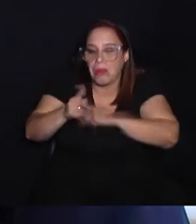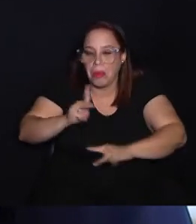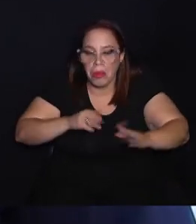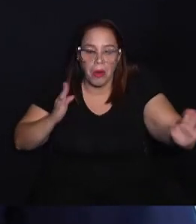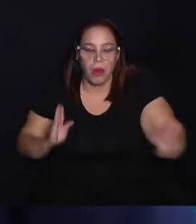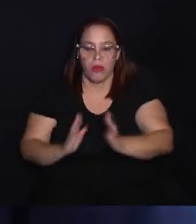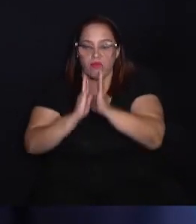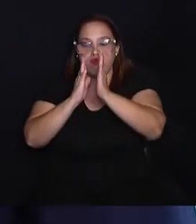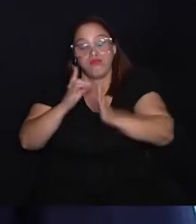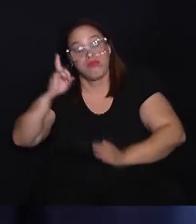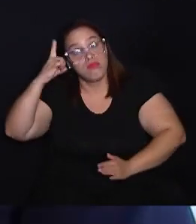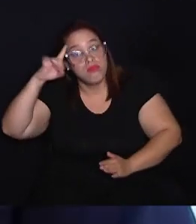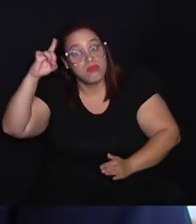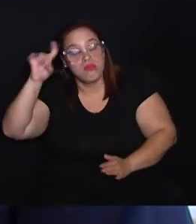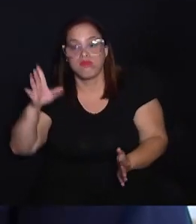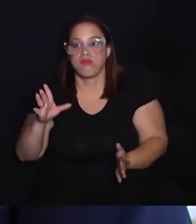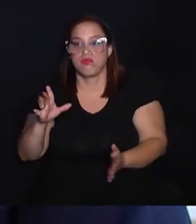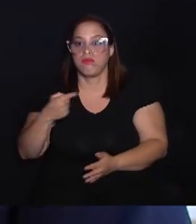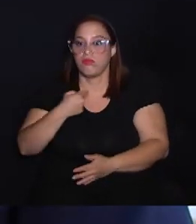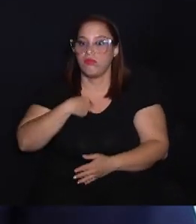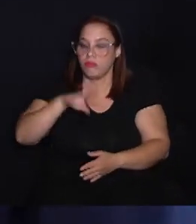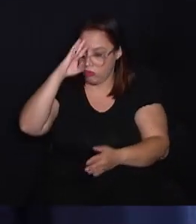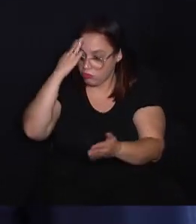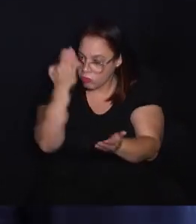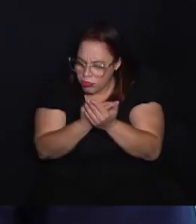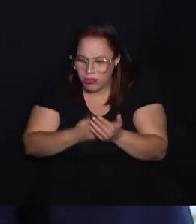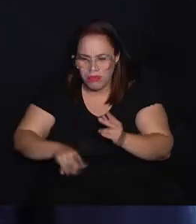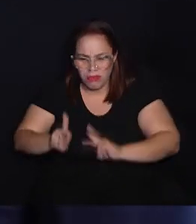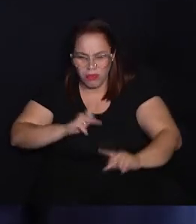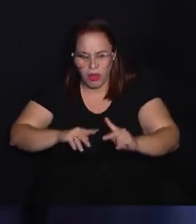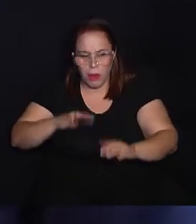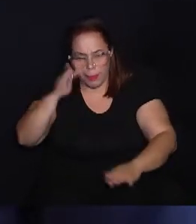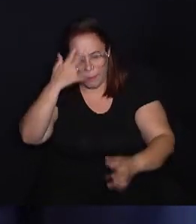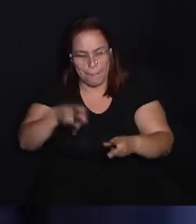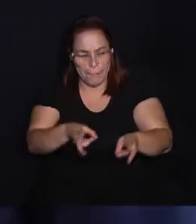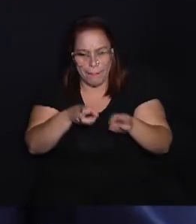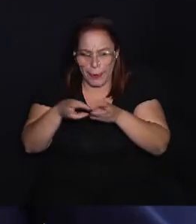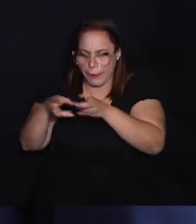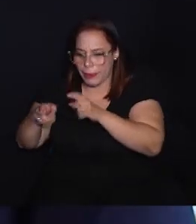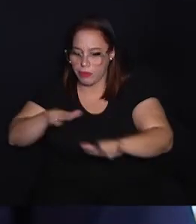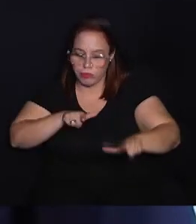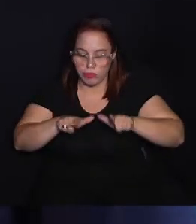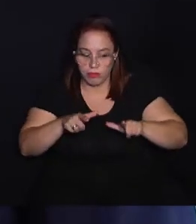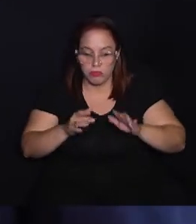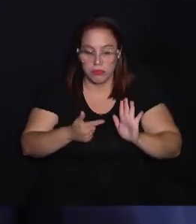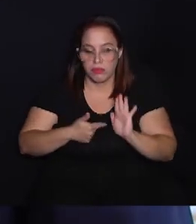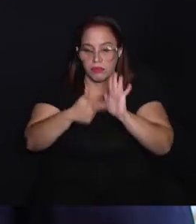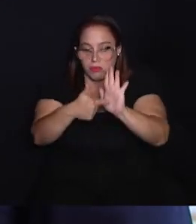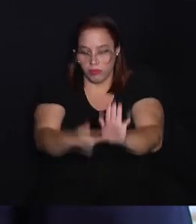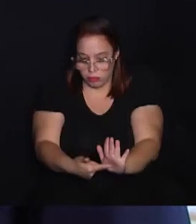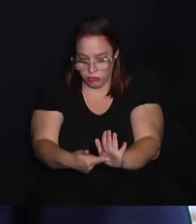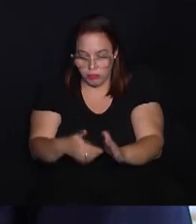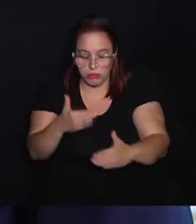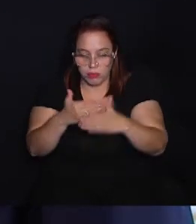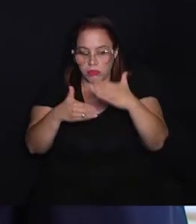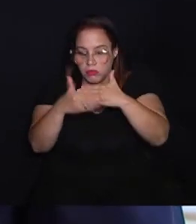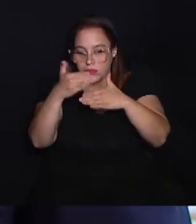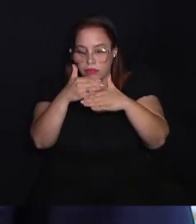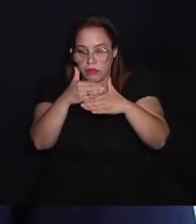e candidato a prefeito pelo Partido Cidadania, Rafael Zimbaldi, chegou ao Colégio Progresso acompanhado de sua